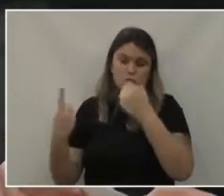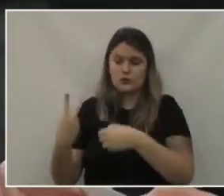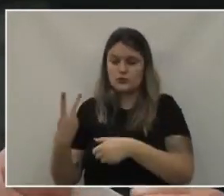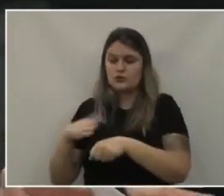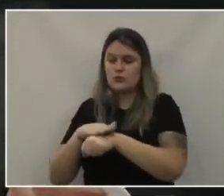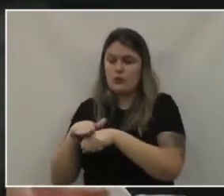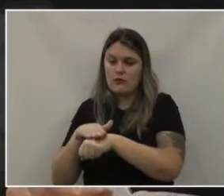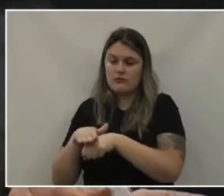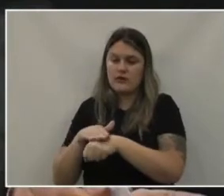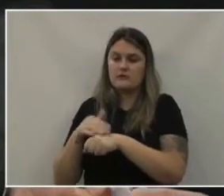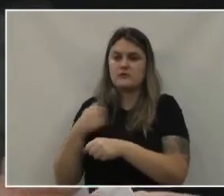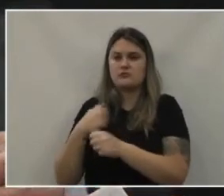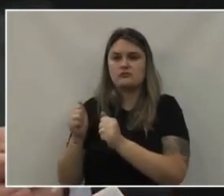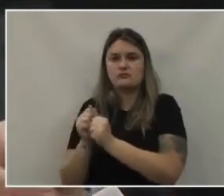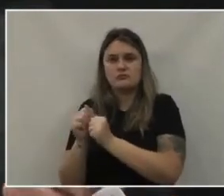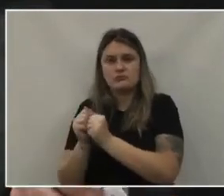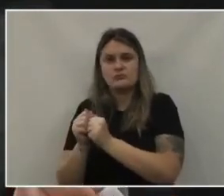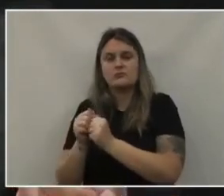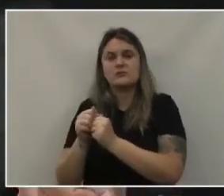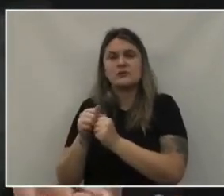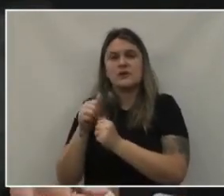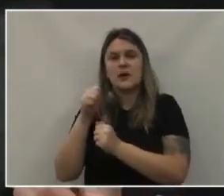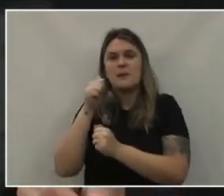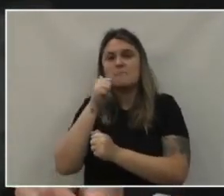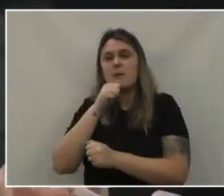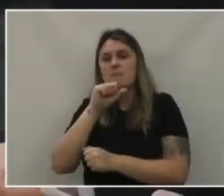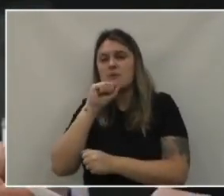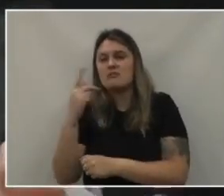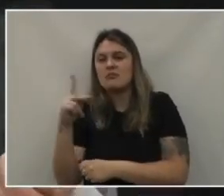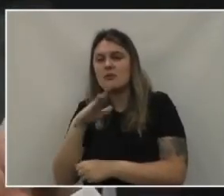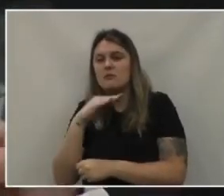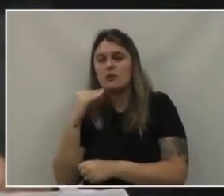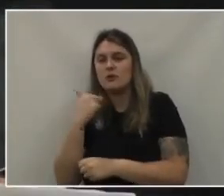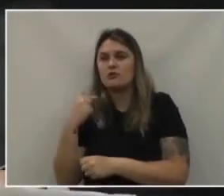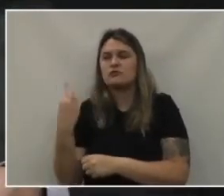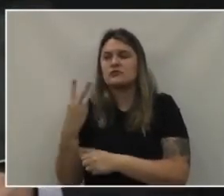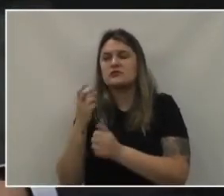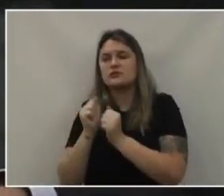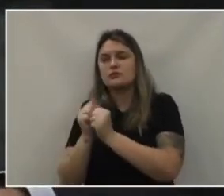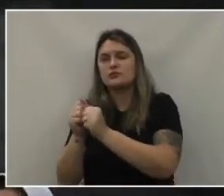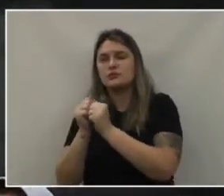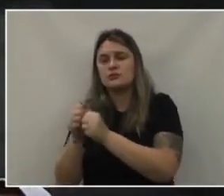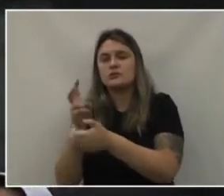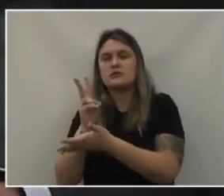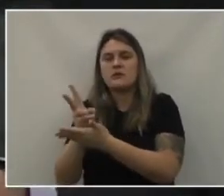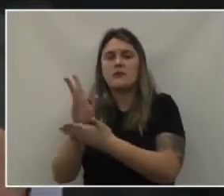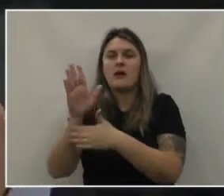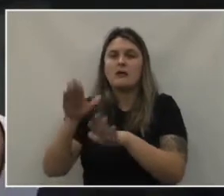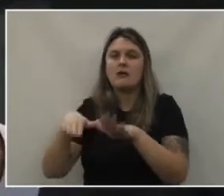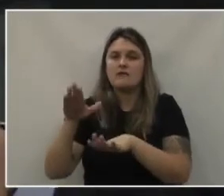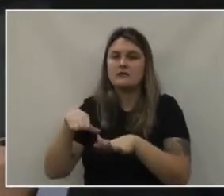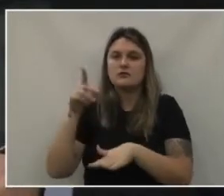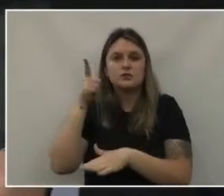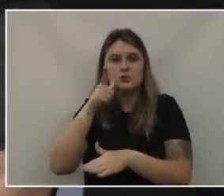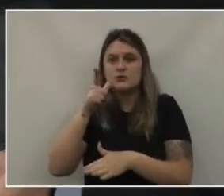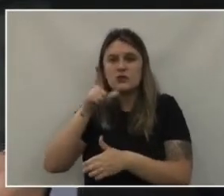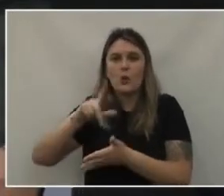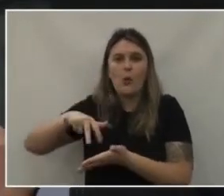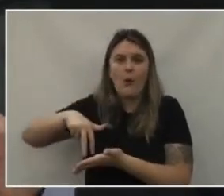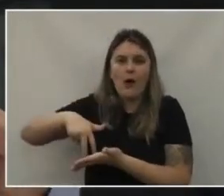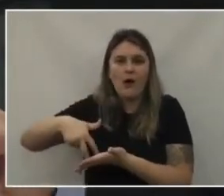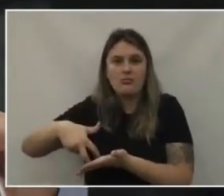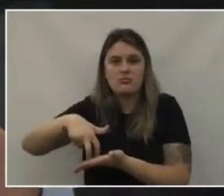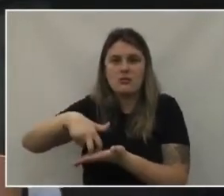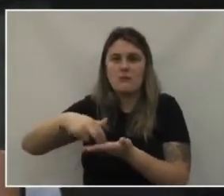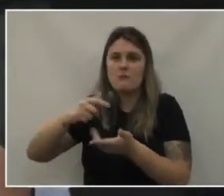e junto com a falecida mãe dele, levando ele no momento e poderia andar ali